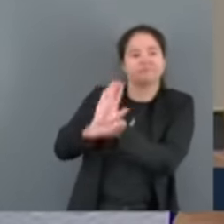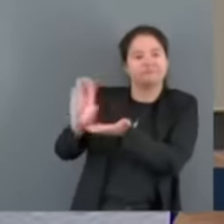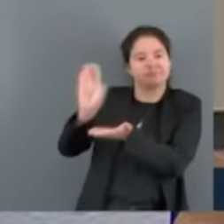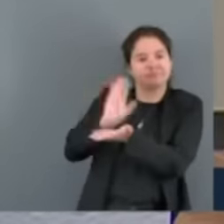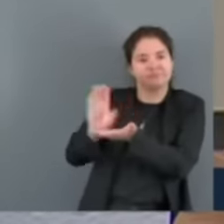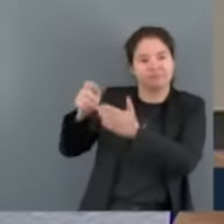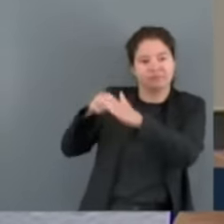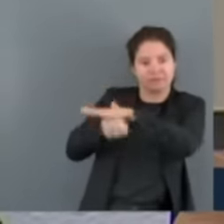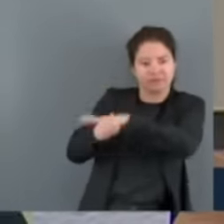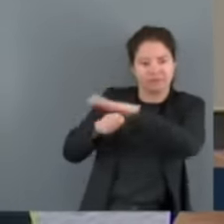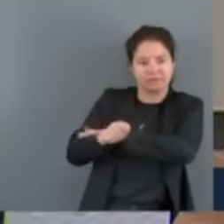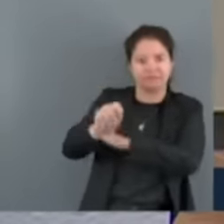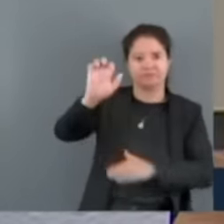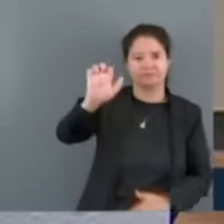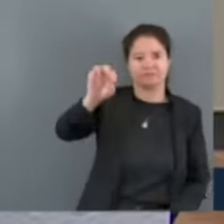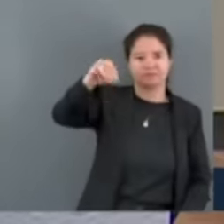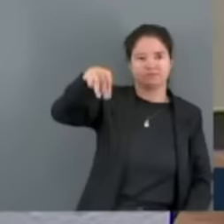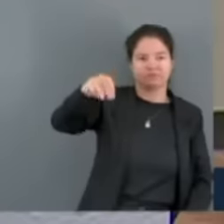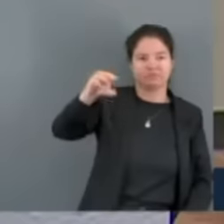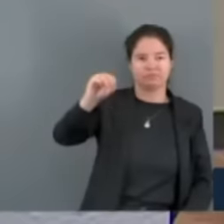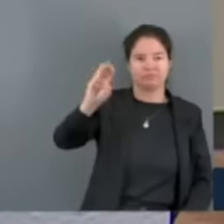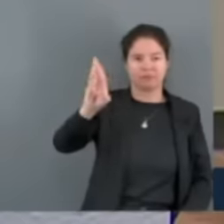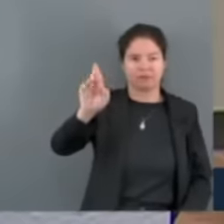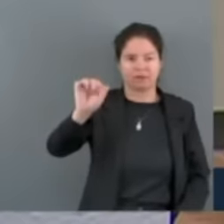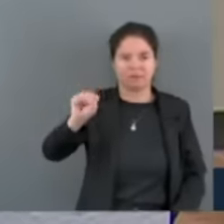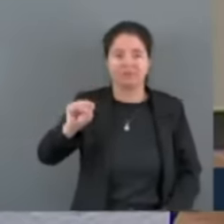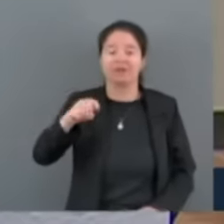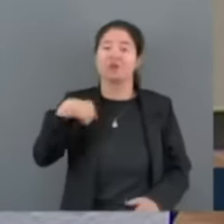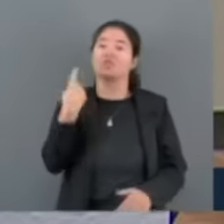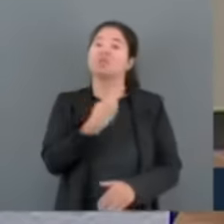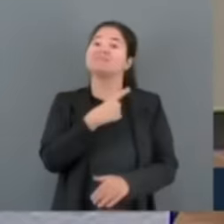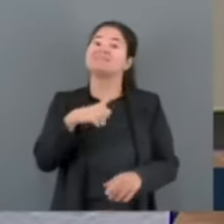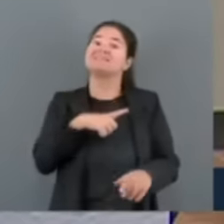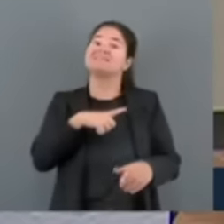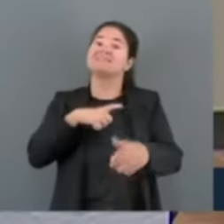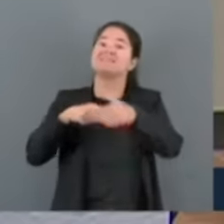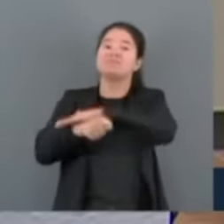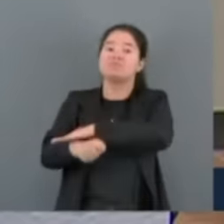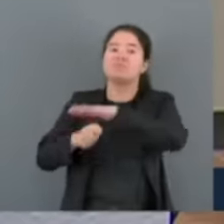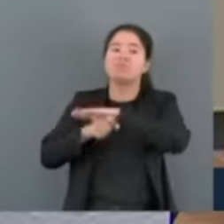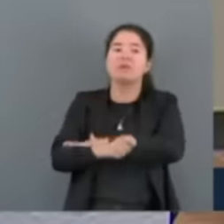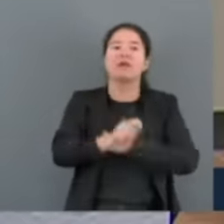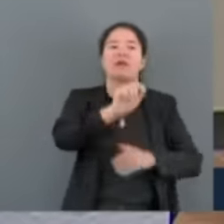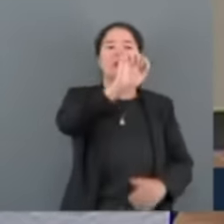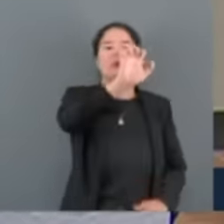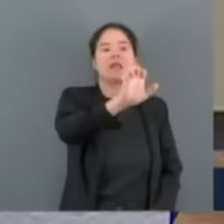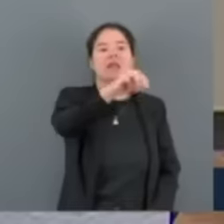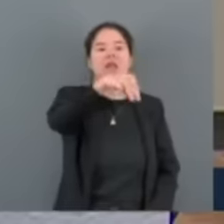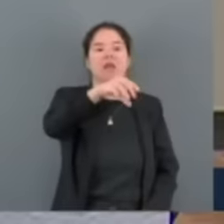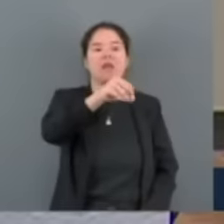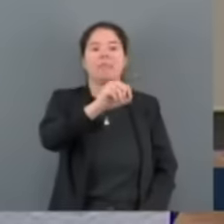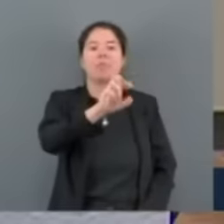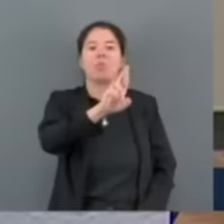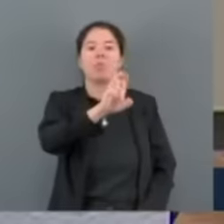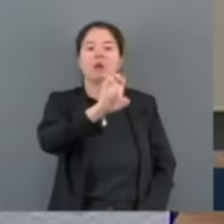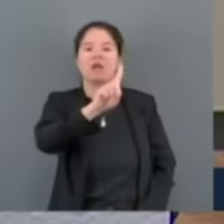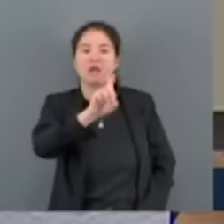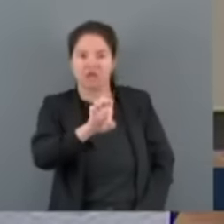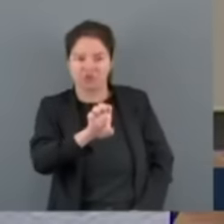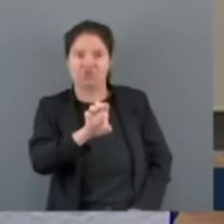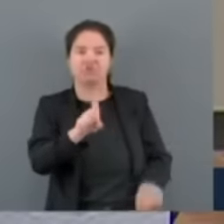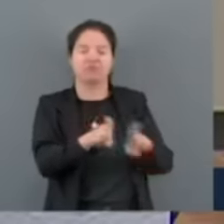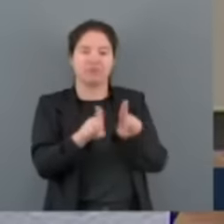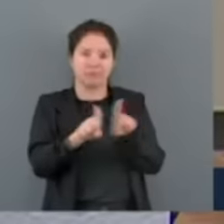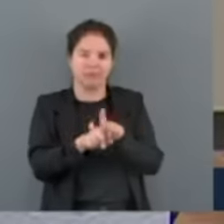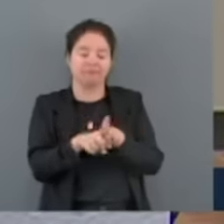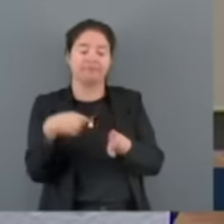na Hemobras, nós temos todo um investimento na Hemorrede. Isso é muito importante, né? Nós